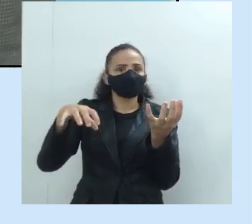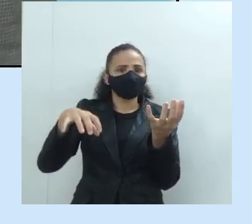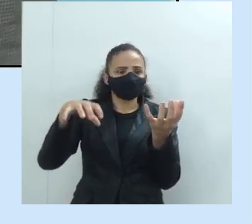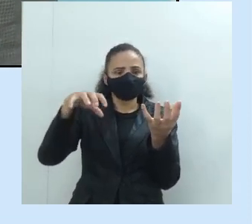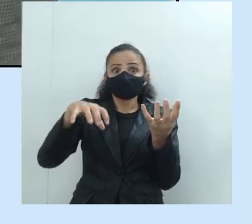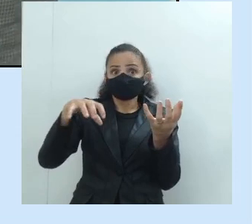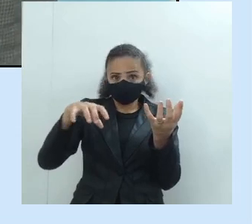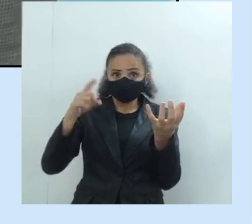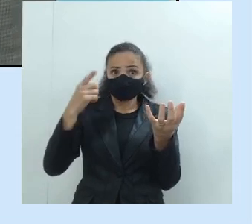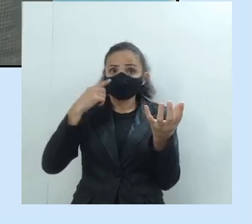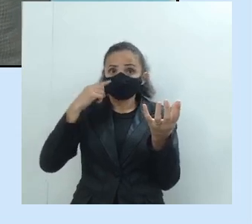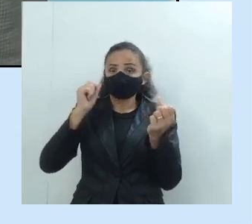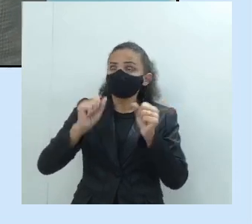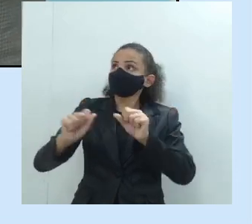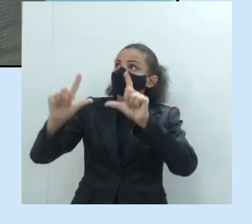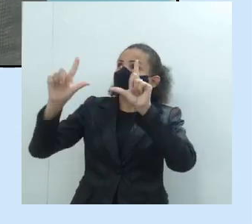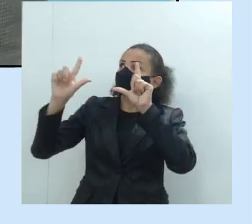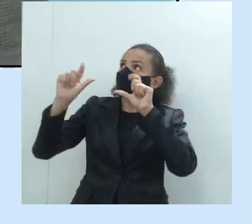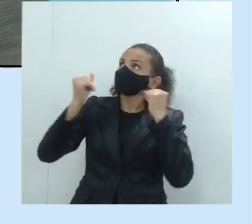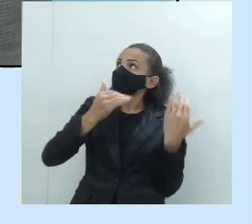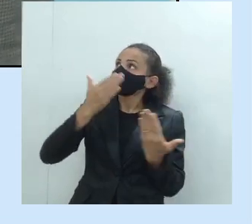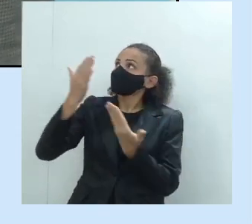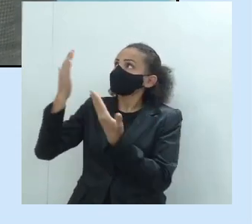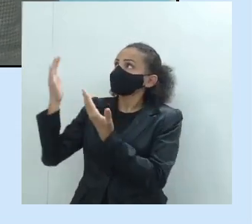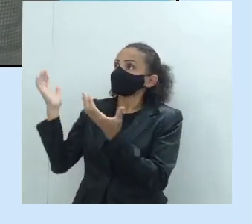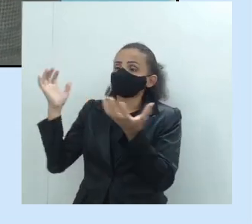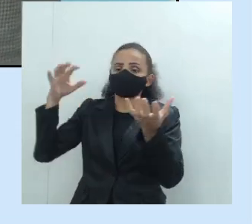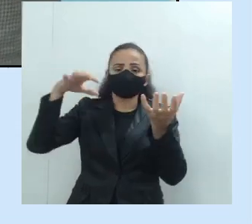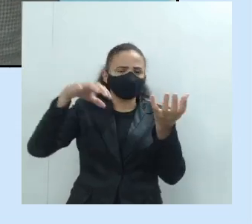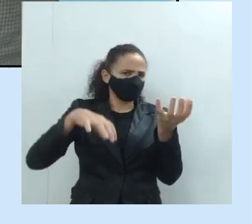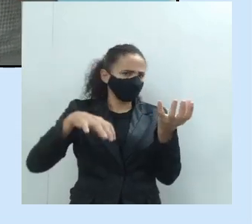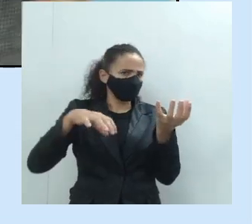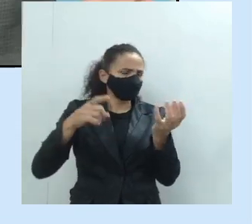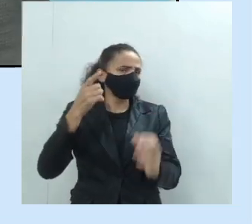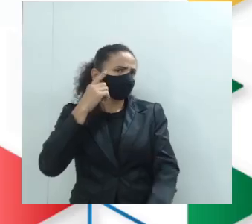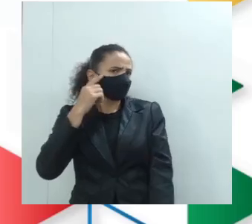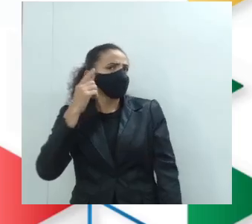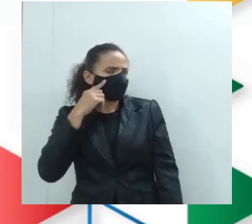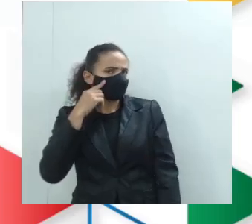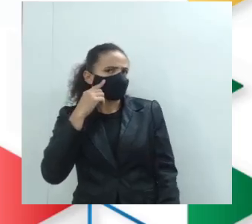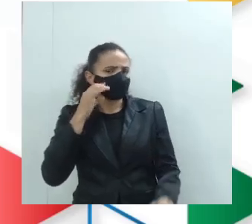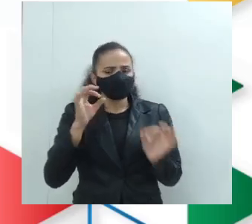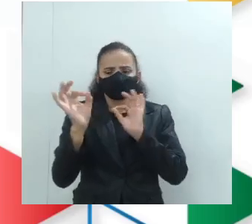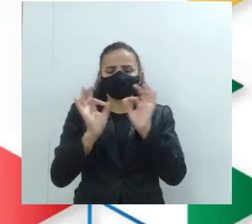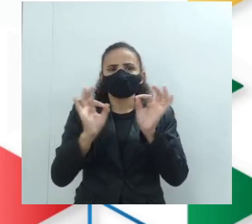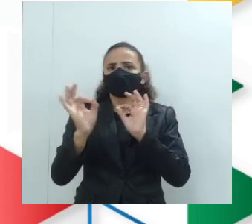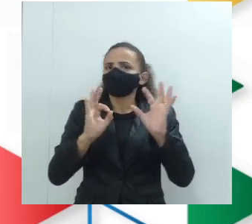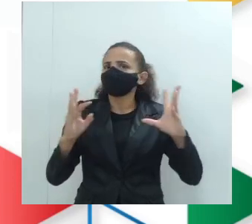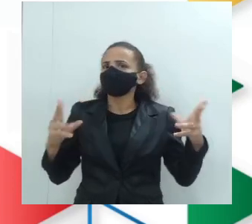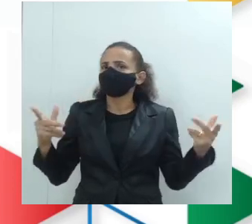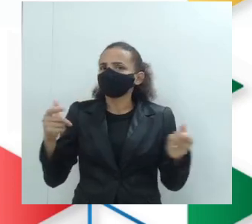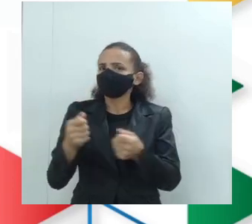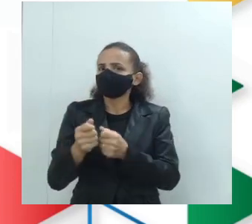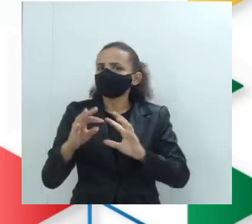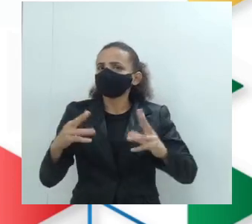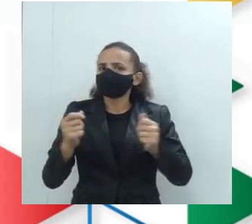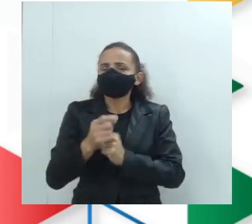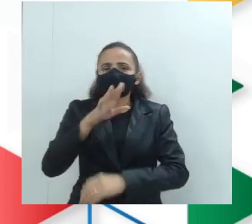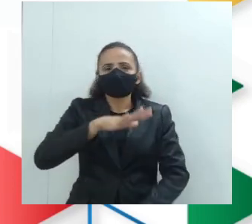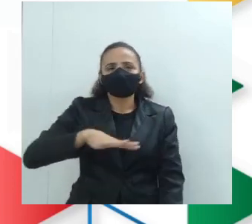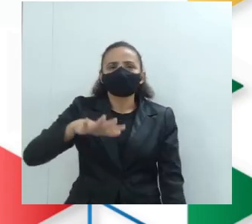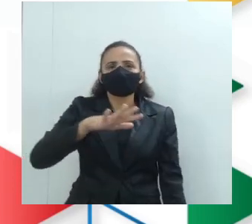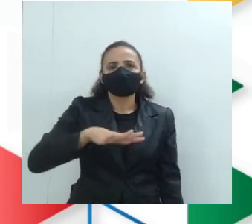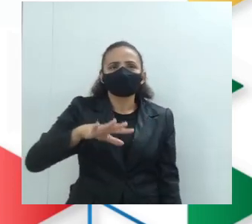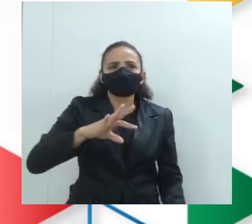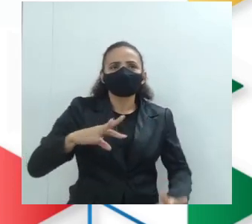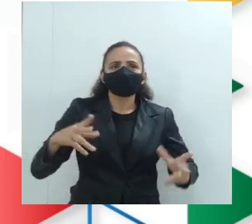Que fazem essa ideia do planalto central. Vamos trabalhar um pouquinho ela? Vamos lá. Obrigado. Manuel